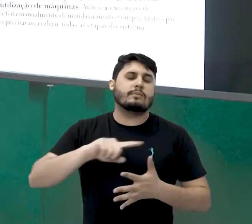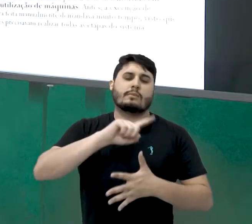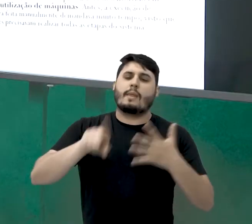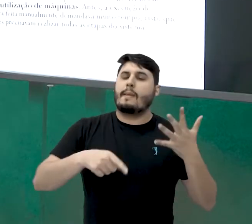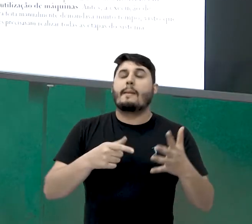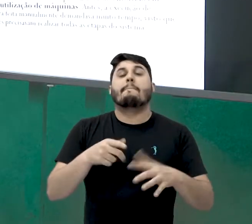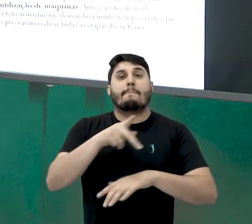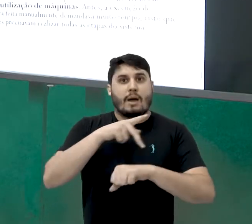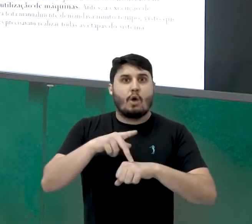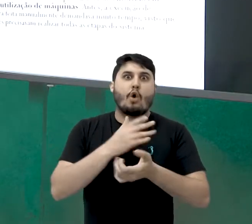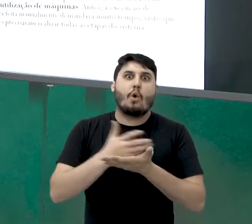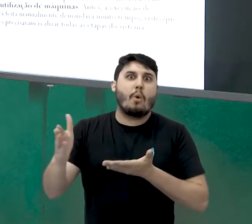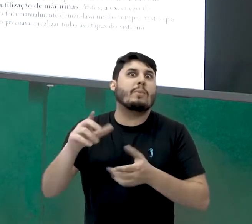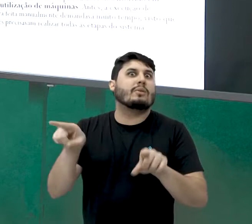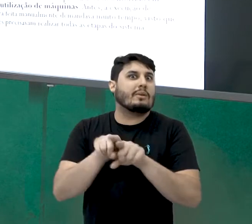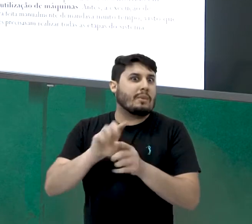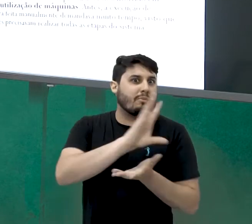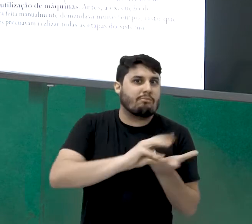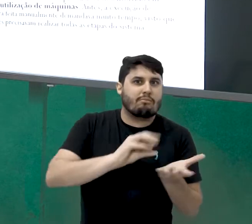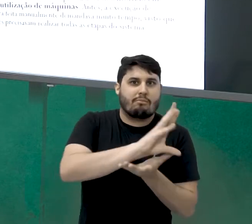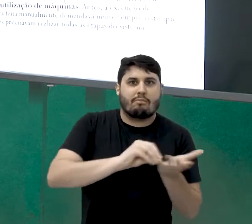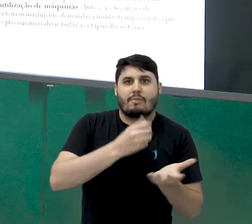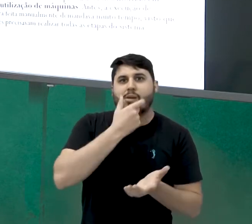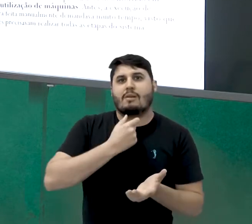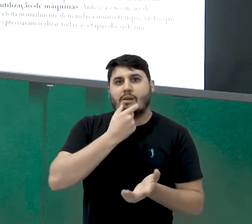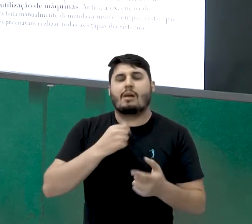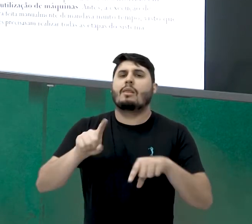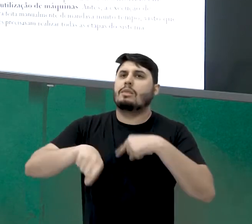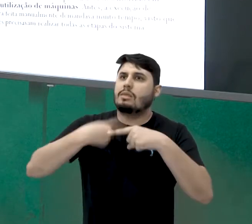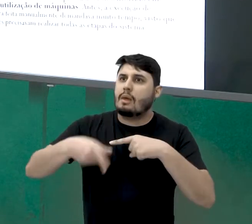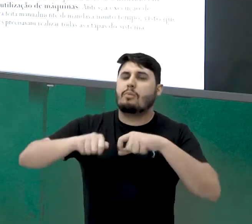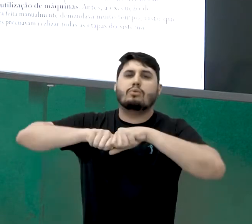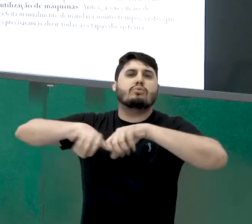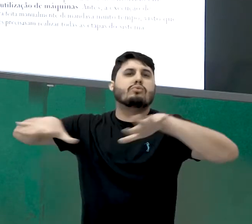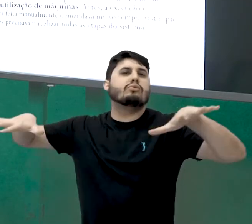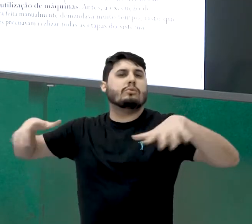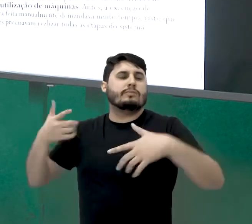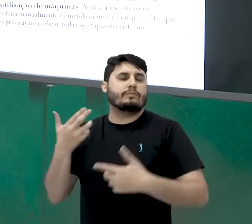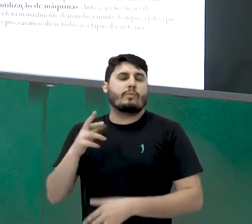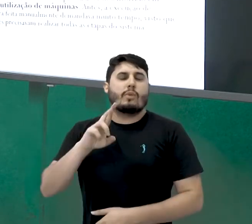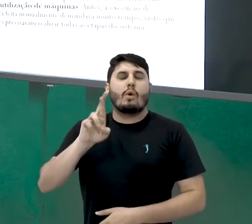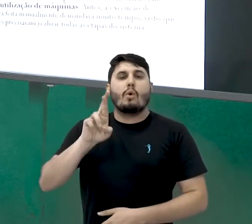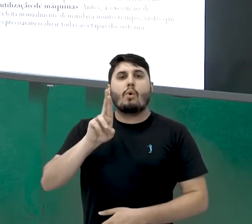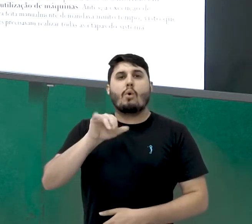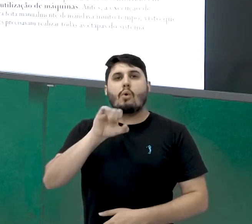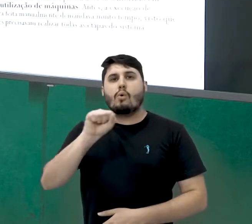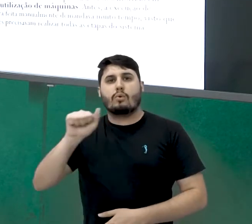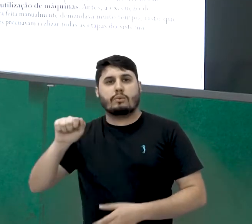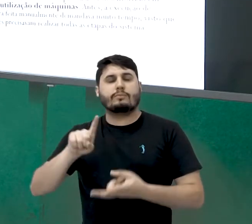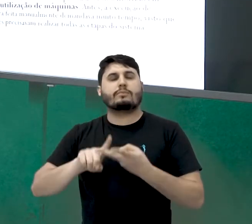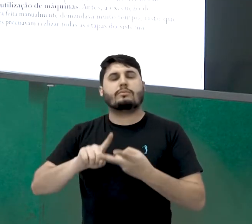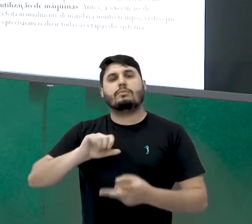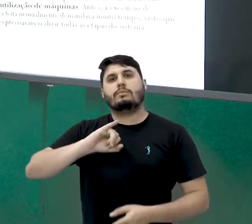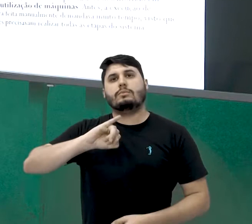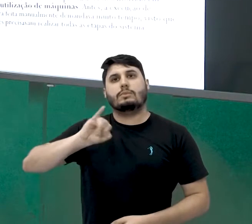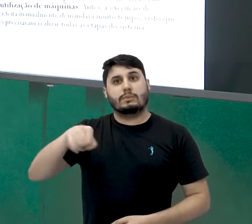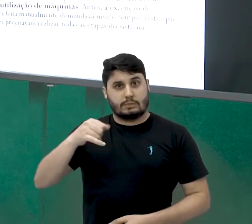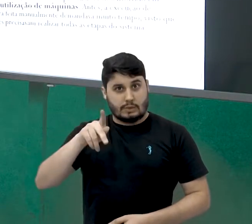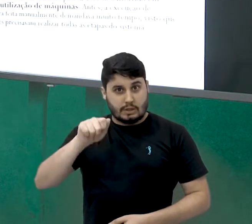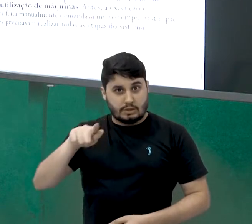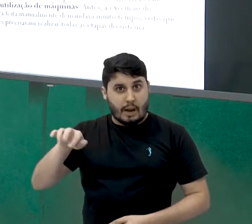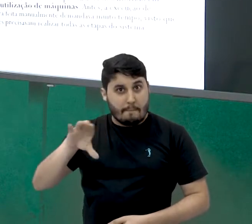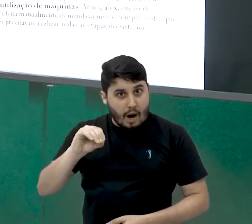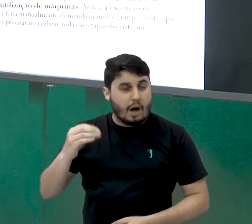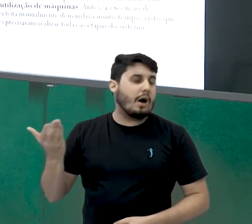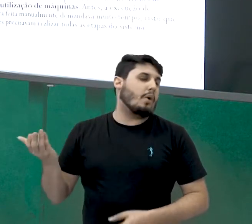industrial. Posteriormente, essa indústria passa para a Rússia, Japão, atravessa o mundo e chega lá no outro lado, nas